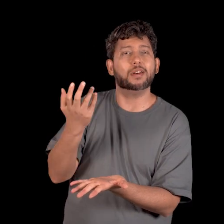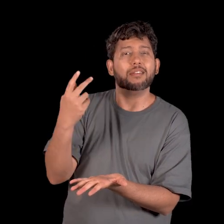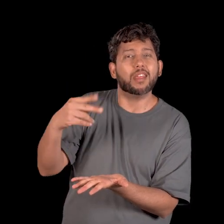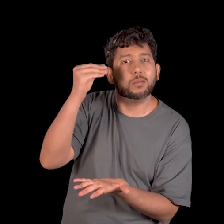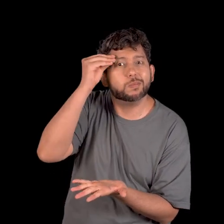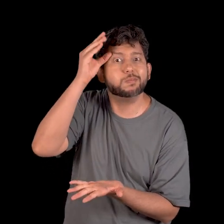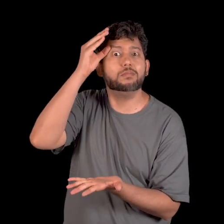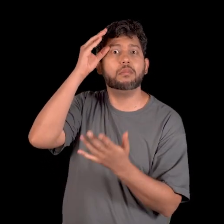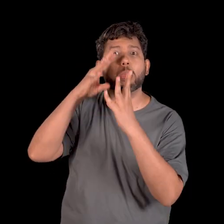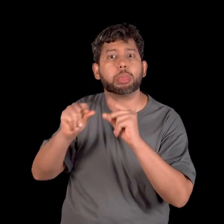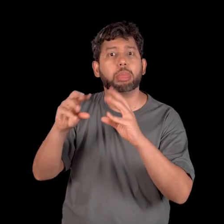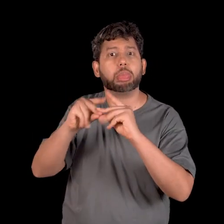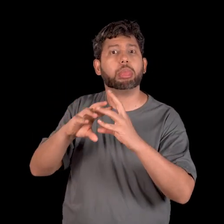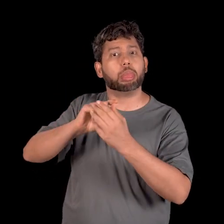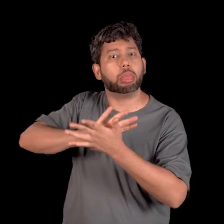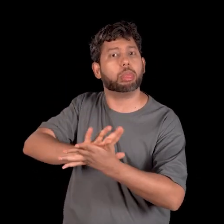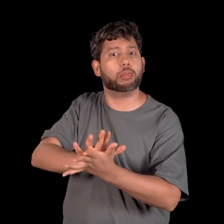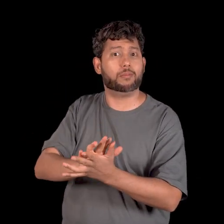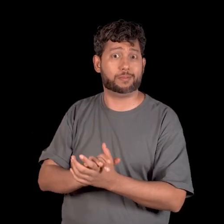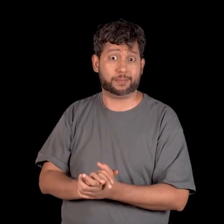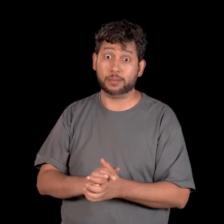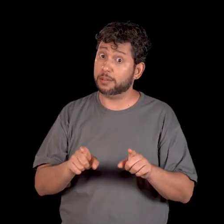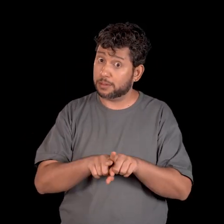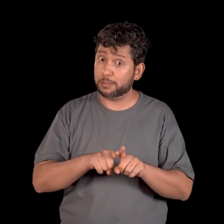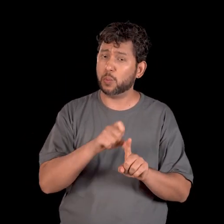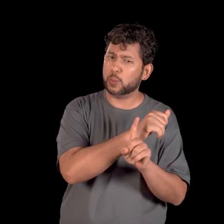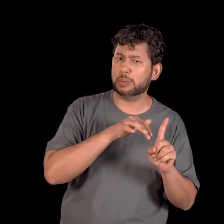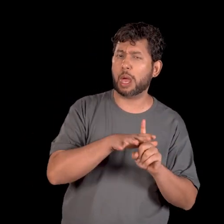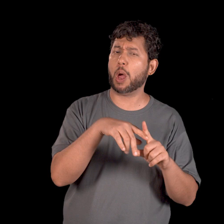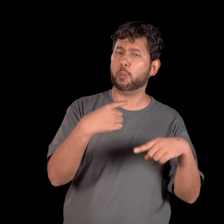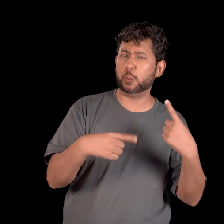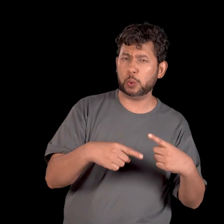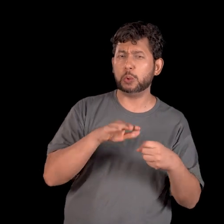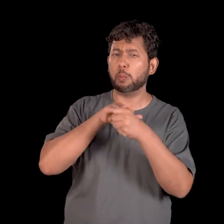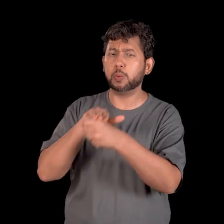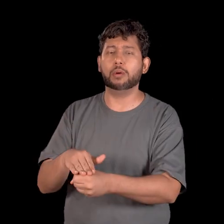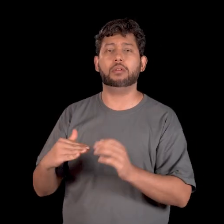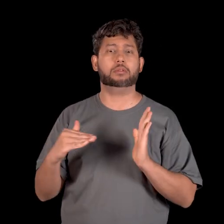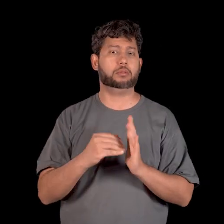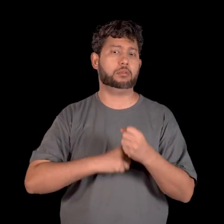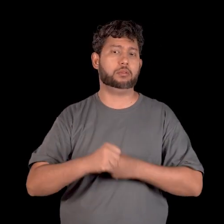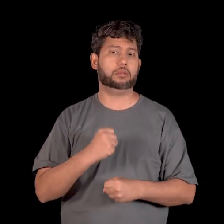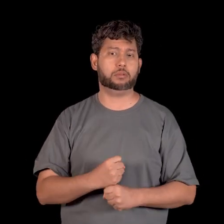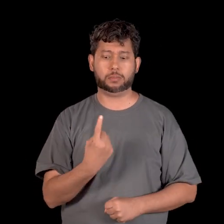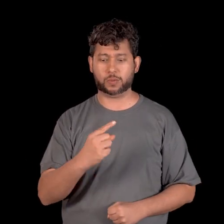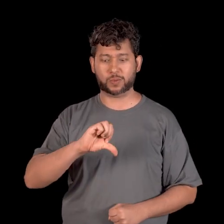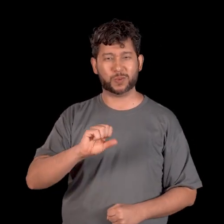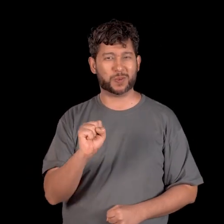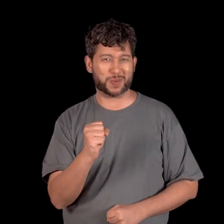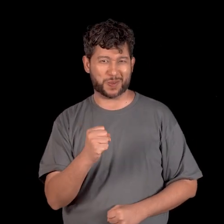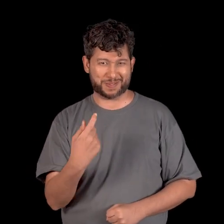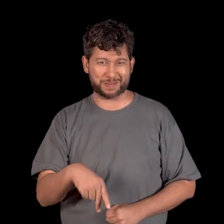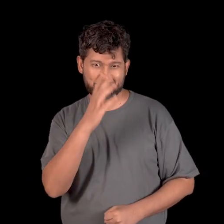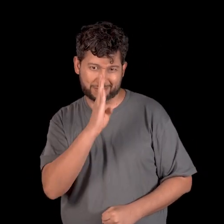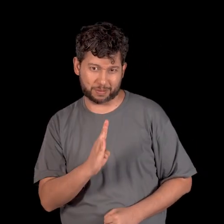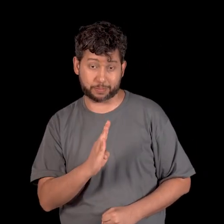saberes destruídos de diferentes formas. Além disso, foram política e socialmente negligenciados até